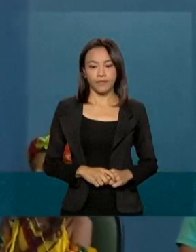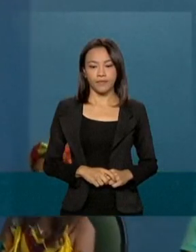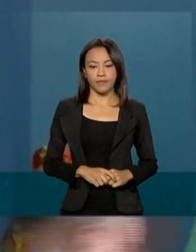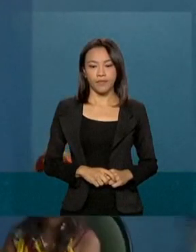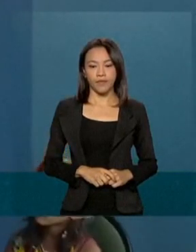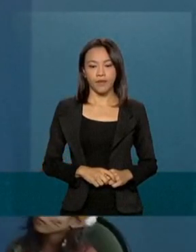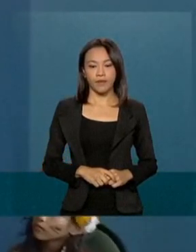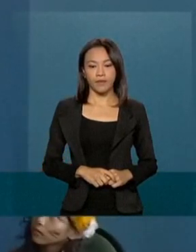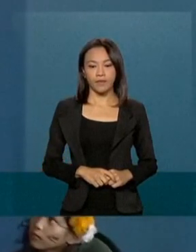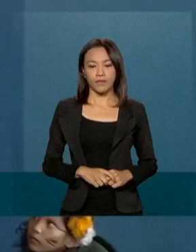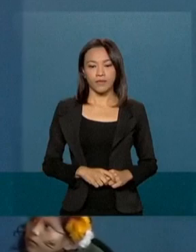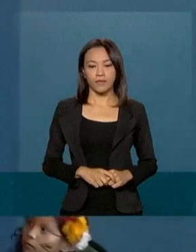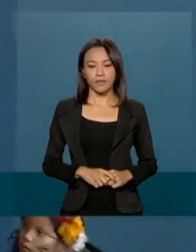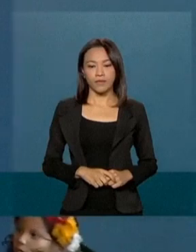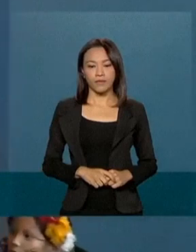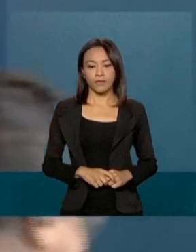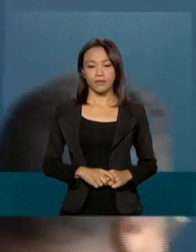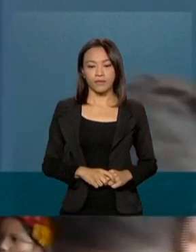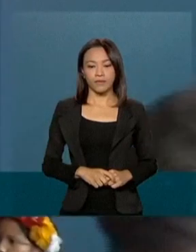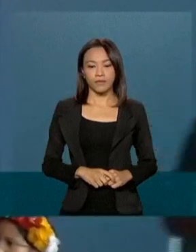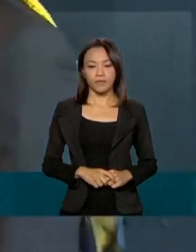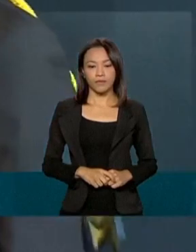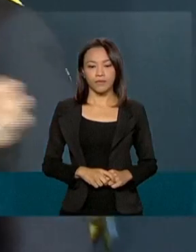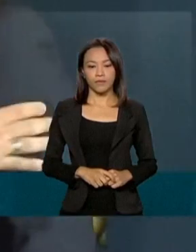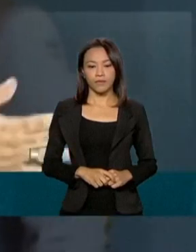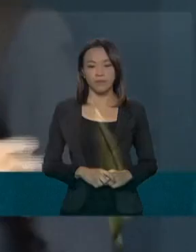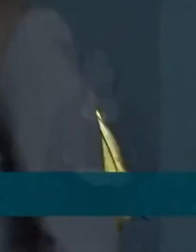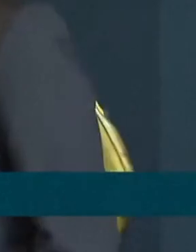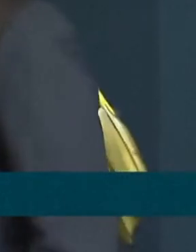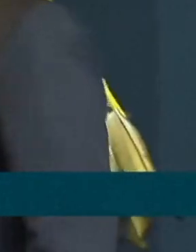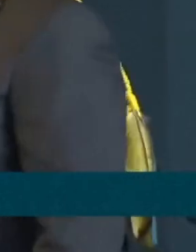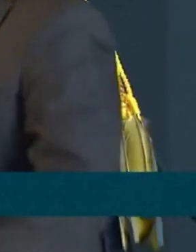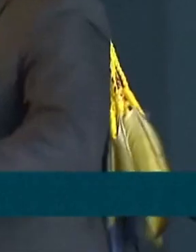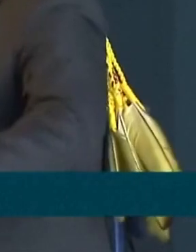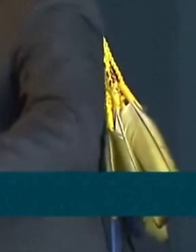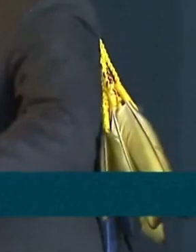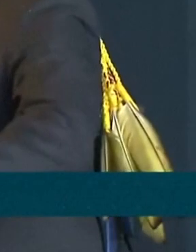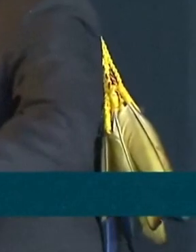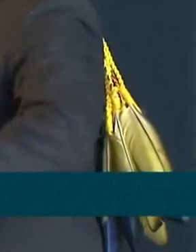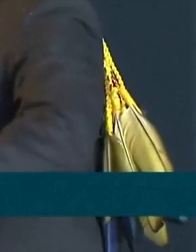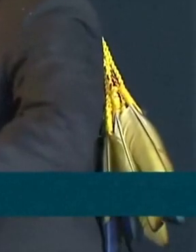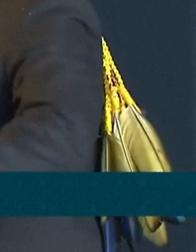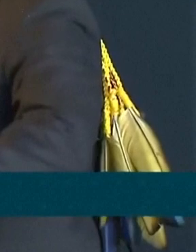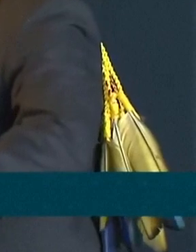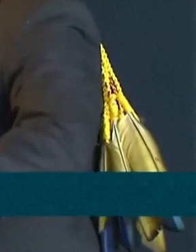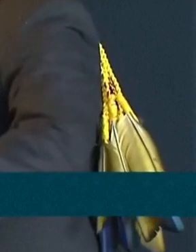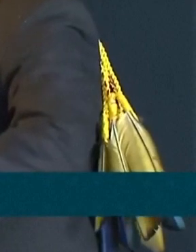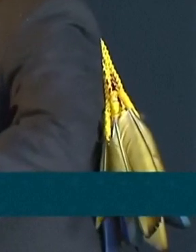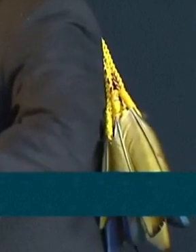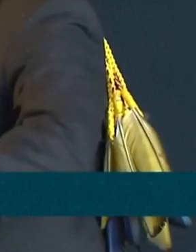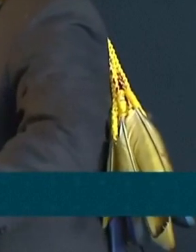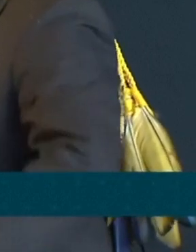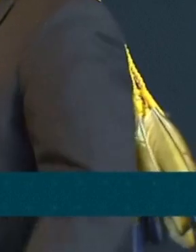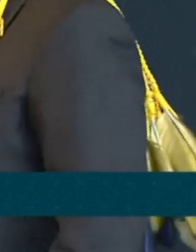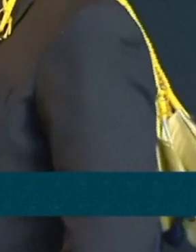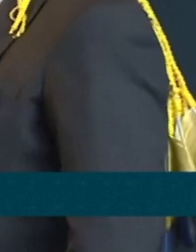Pública do Distrito Federal Torres que aparecem nessas imagens entregando uma medalha Jair bolsonaro em março do ano passado foi ministro da Justiça